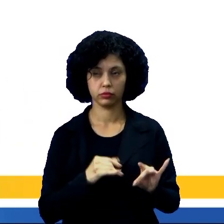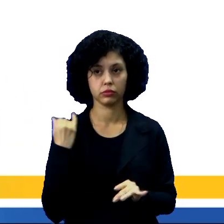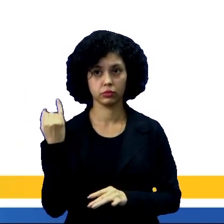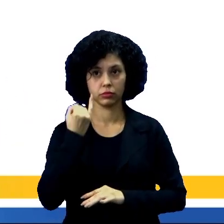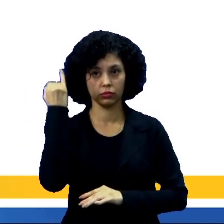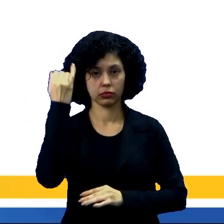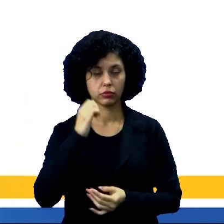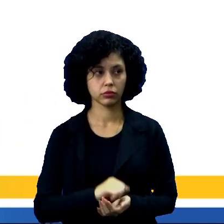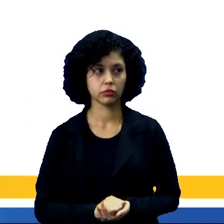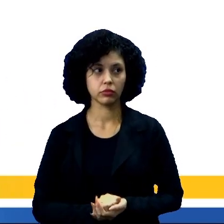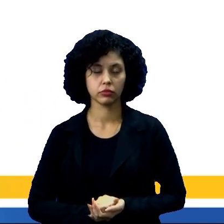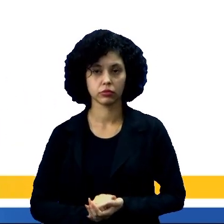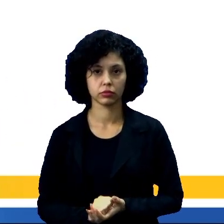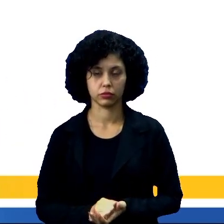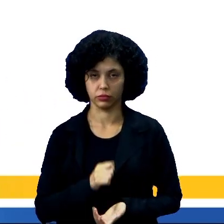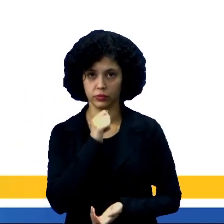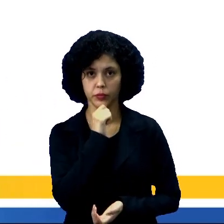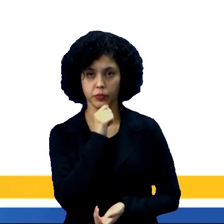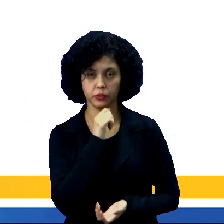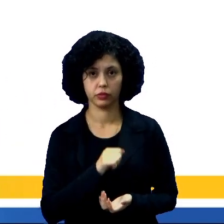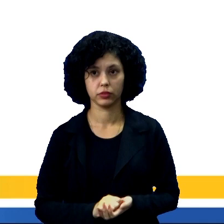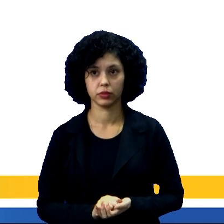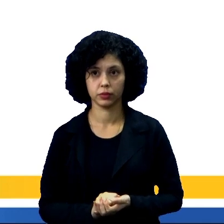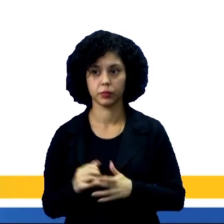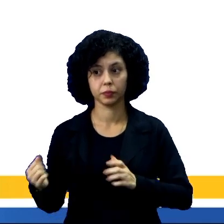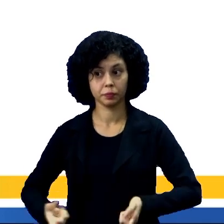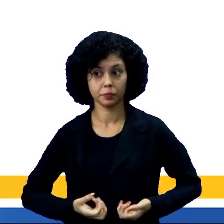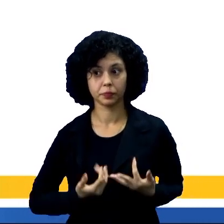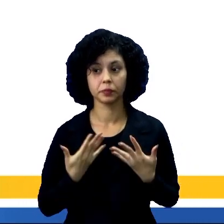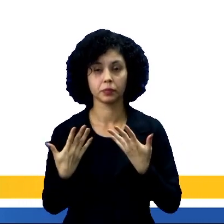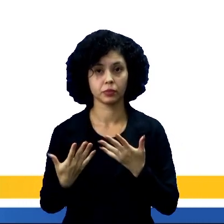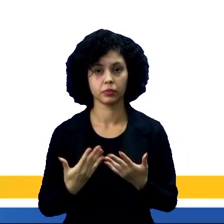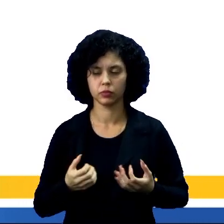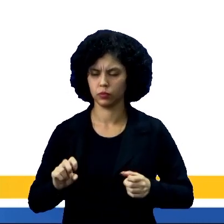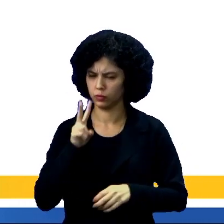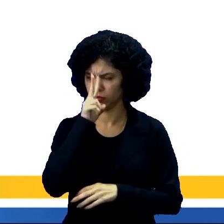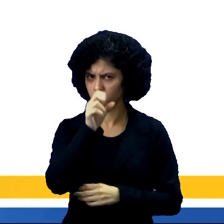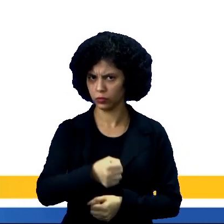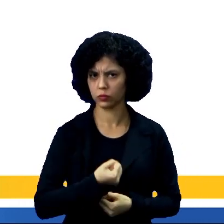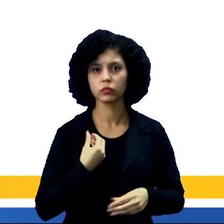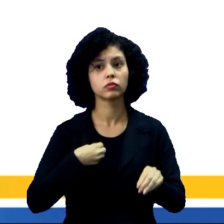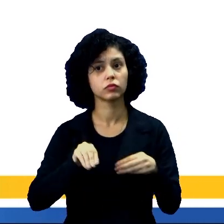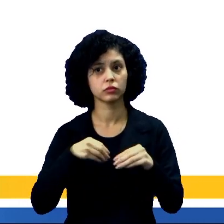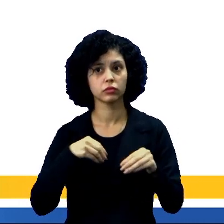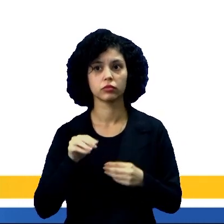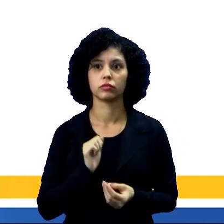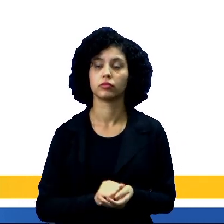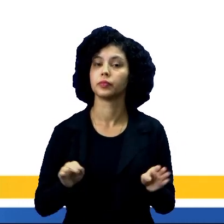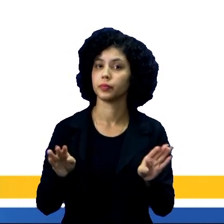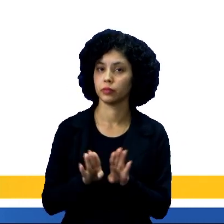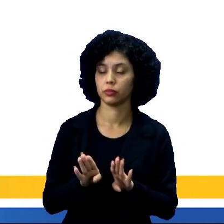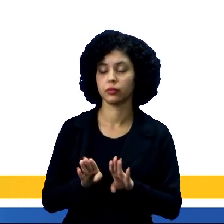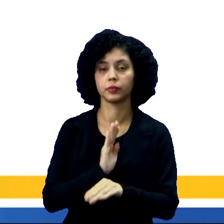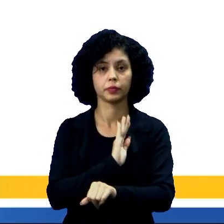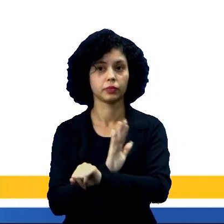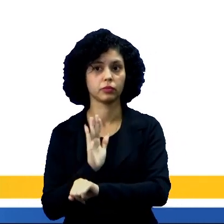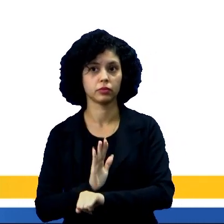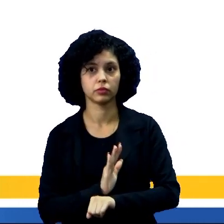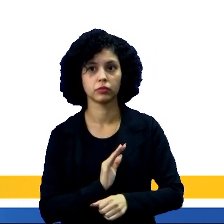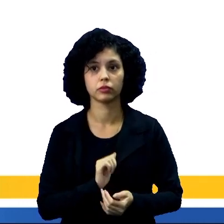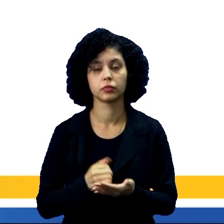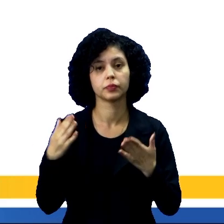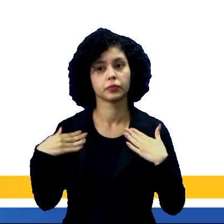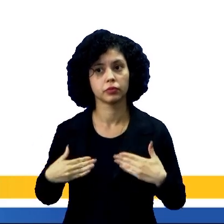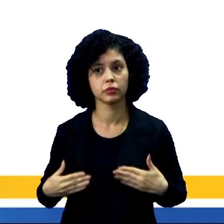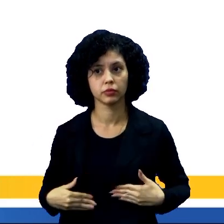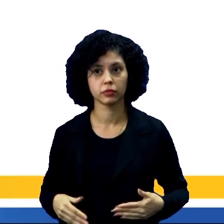das lutas, né? Que as lutas, além de estimular a coordenação, força, flexibilidade, elas também auxiliam na oxigenação